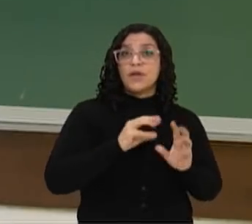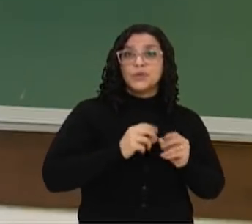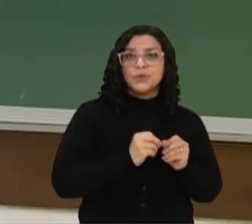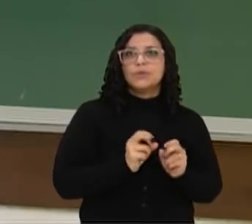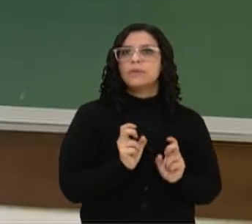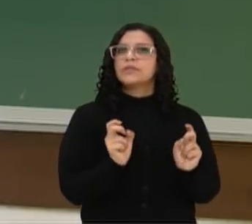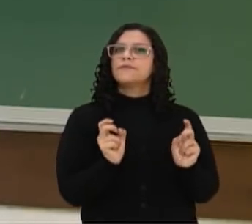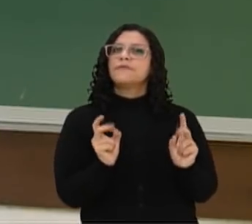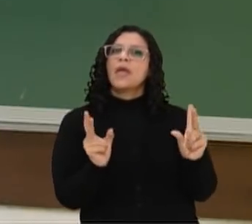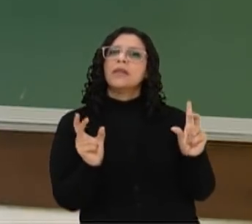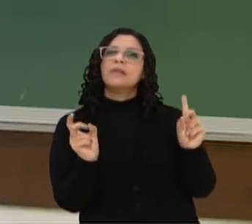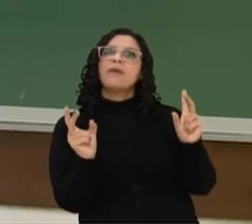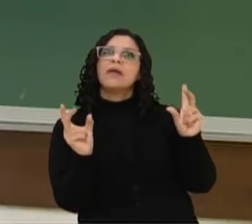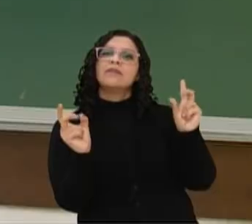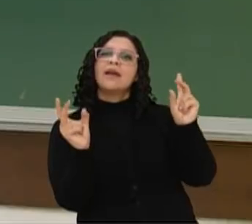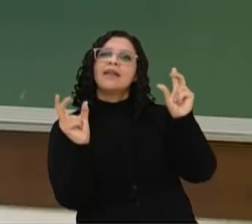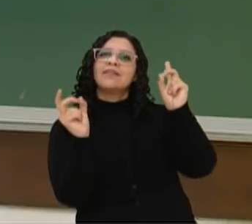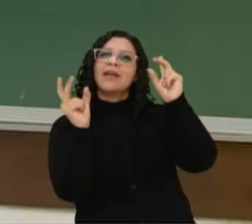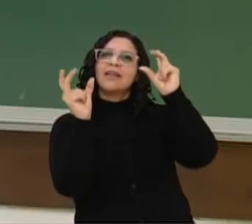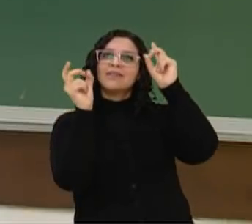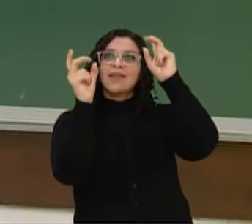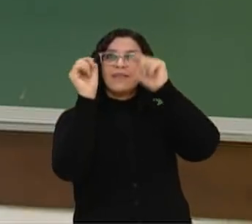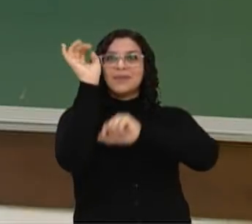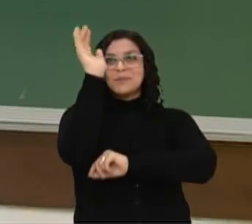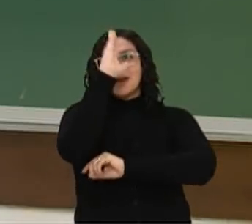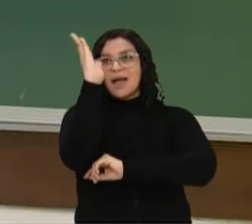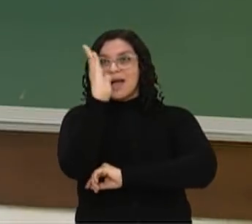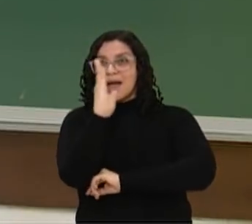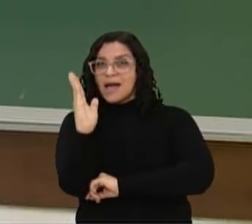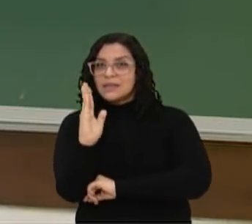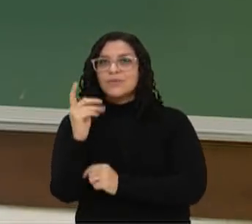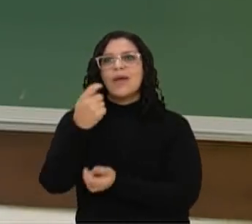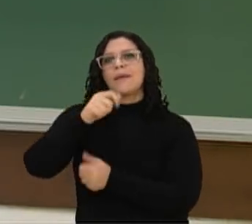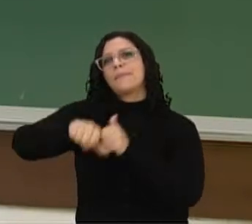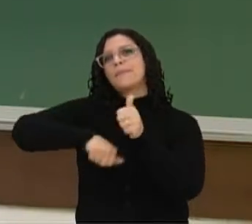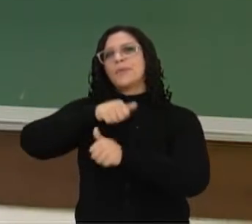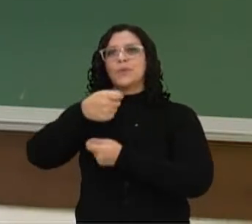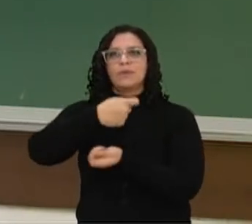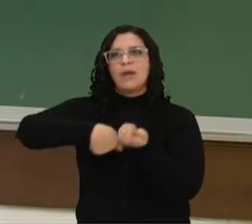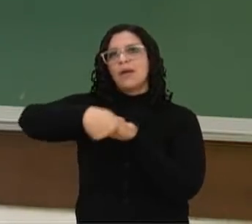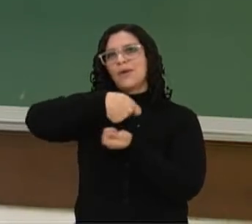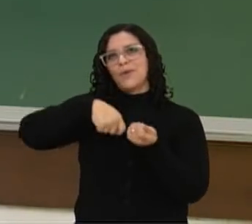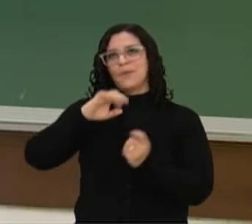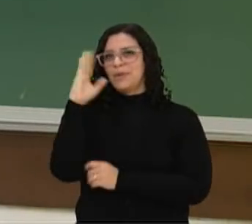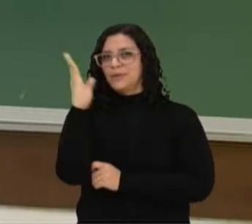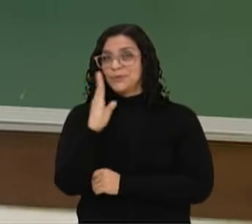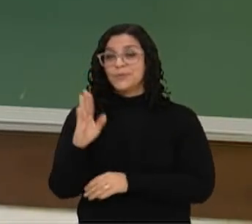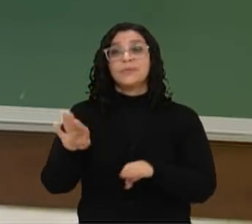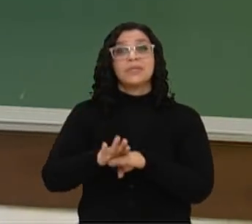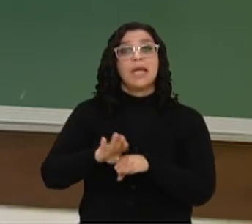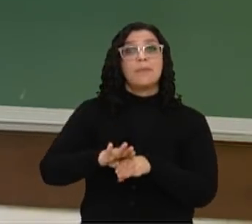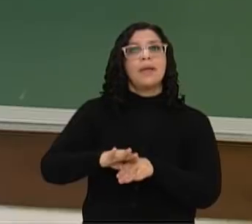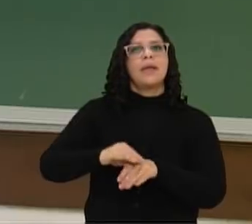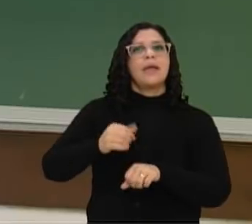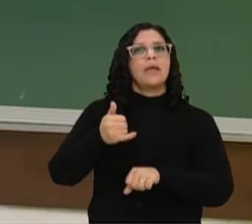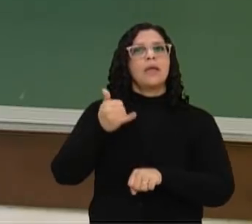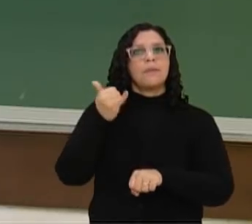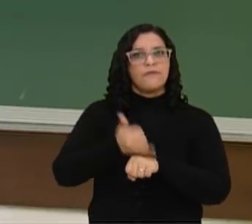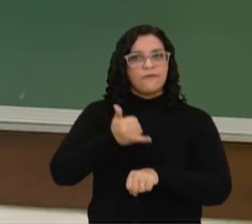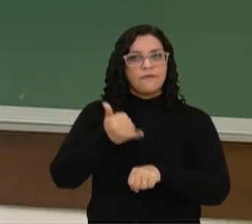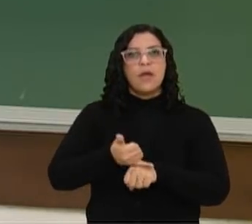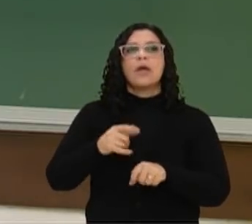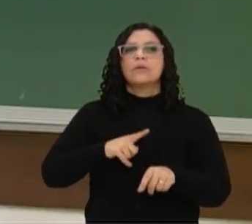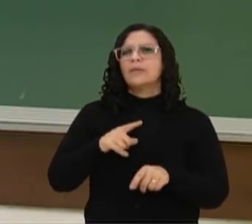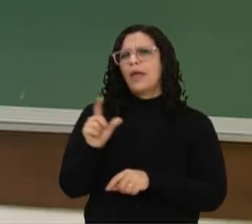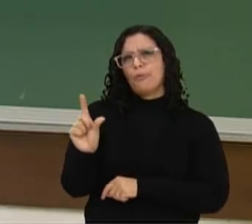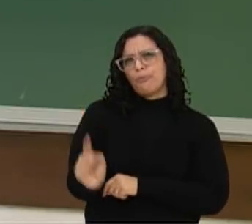se reflete nas riquezas e na economia do país inteiro, né? A extração de metais ali tem uma importância